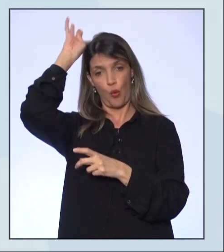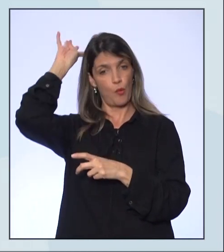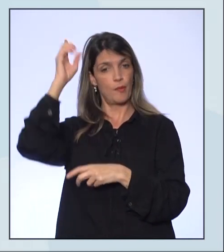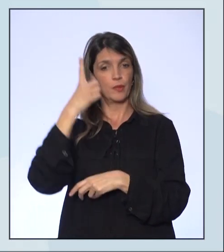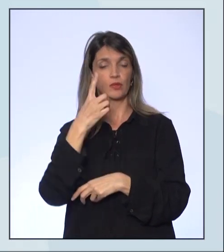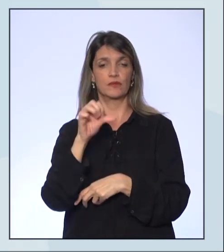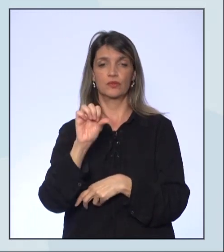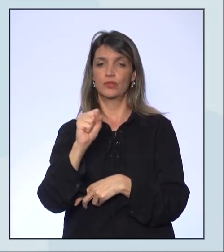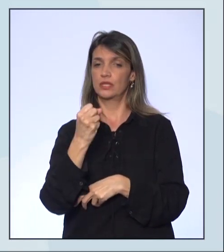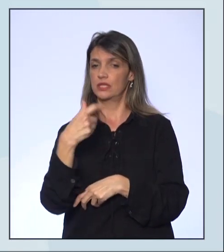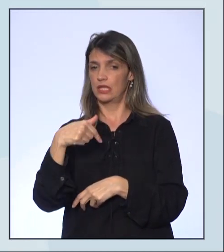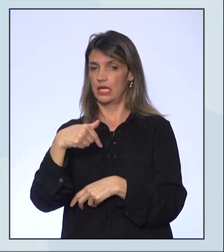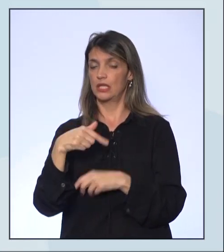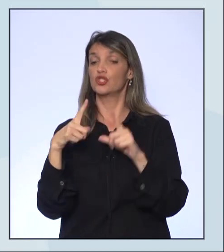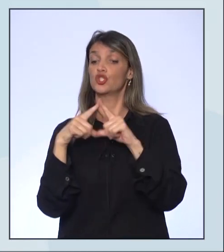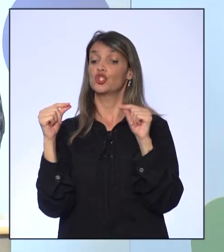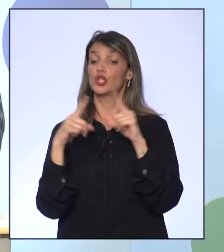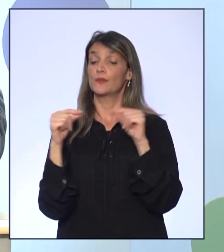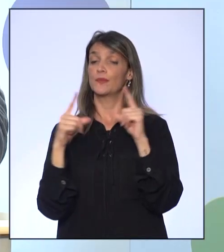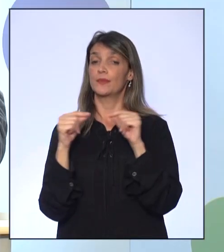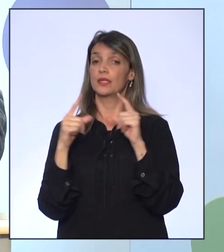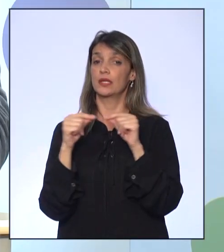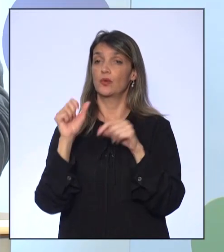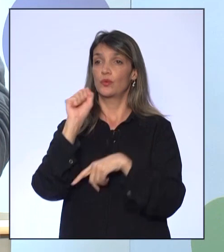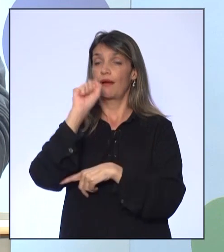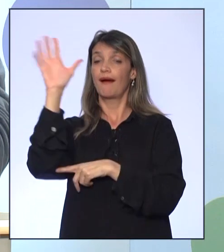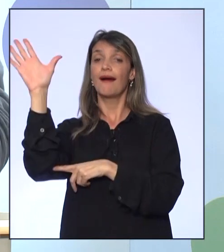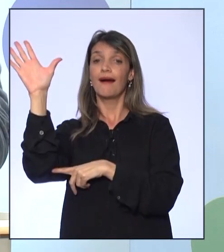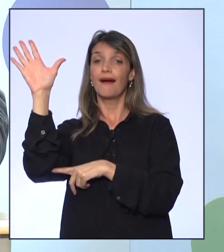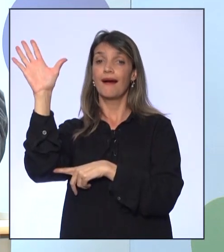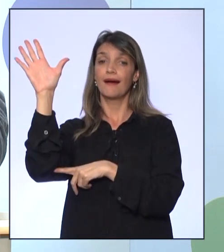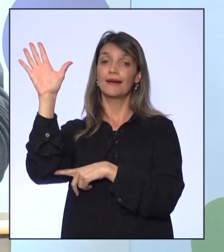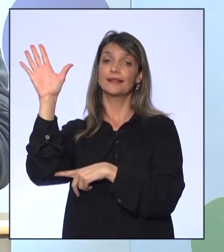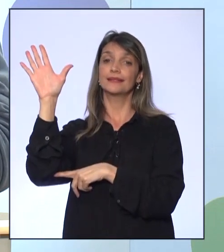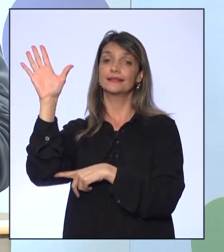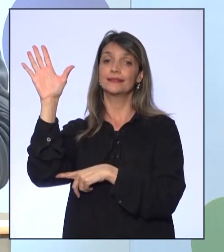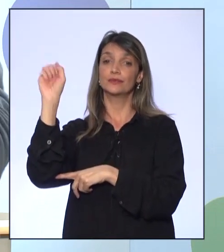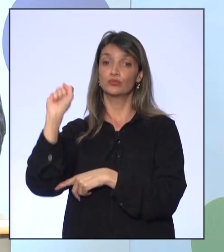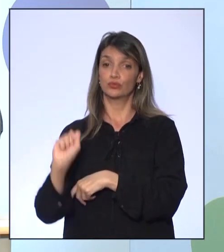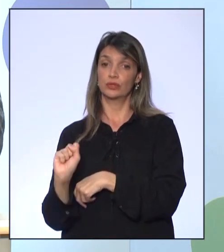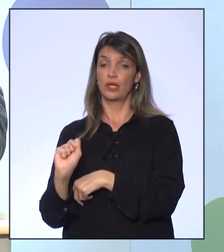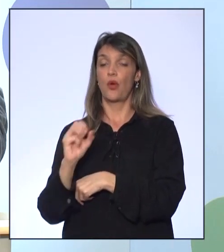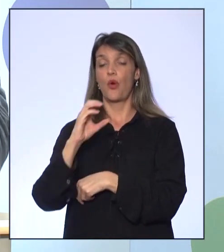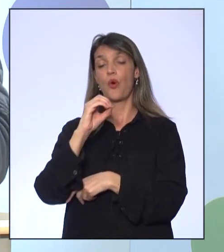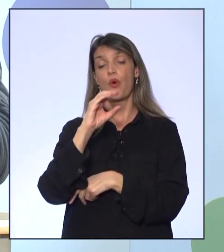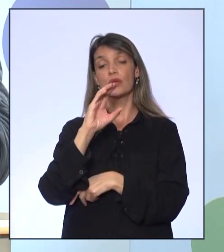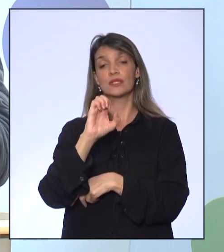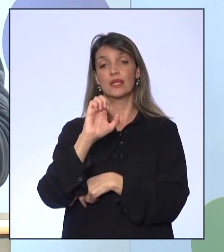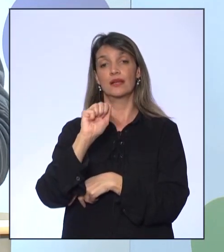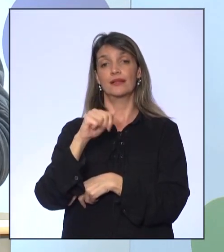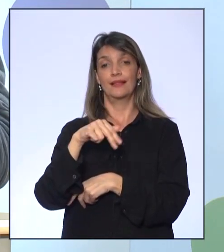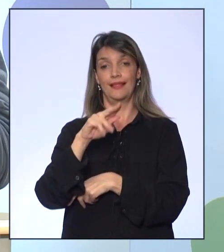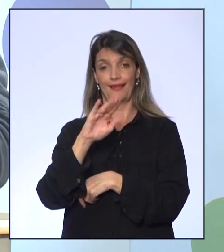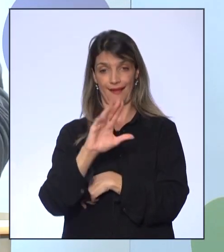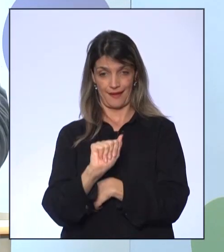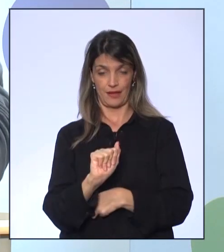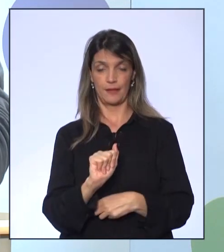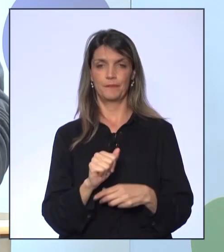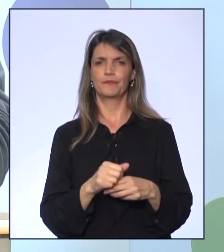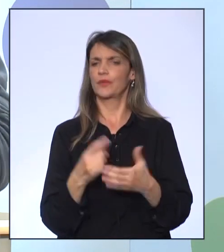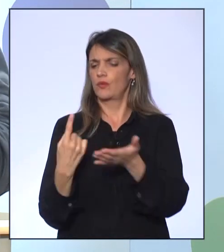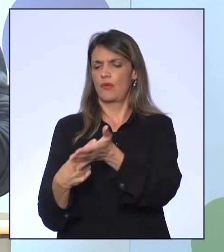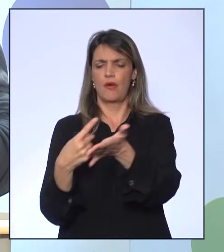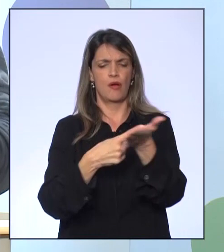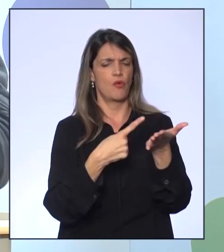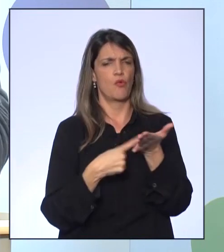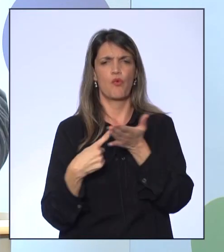temos a influência do Japão na Ásia, numa parte da Ásia, principalmente do Sudeste Asiático e da Oceania. Todos esses acordos que nós estamos